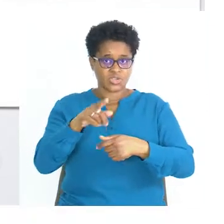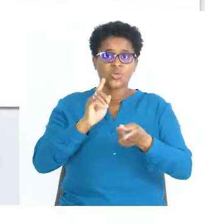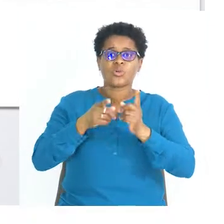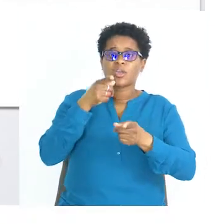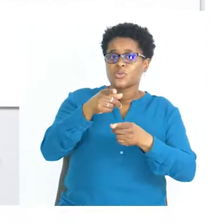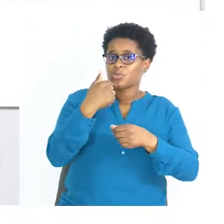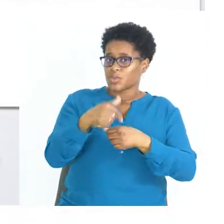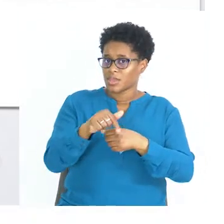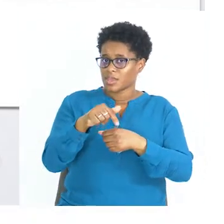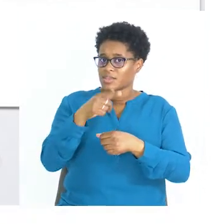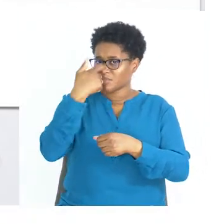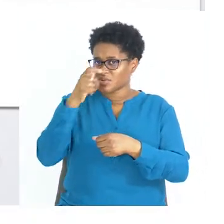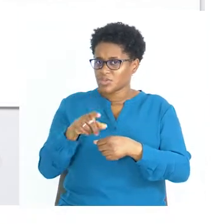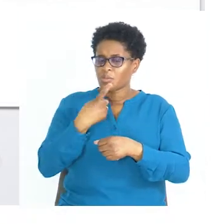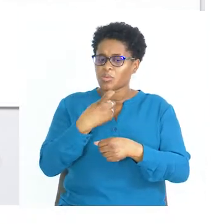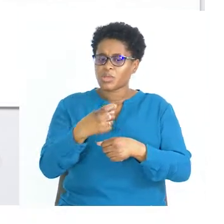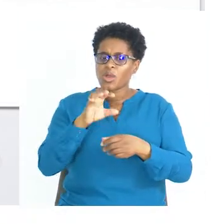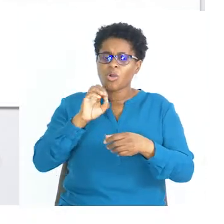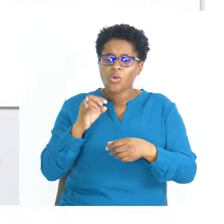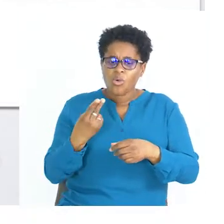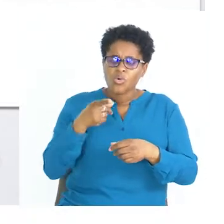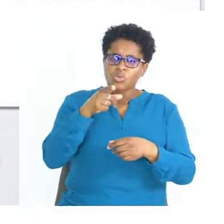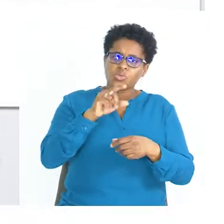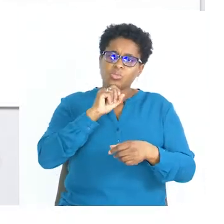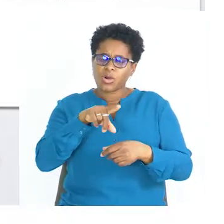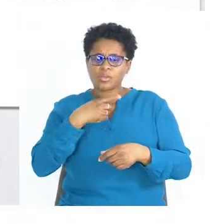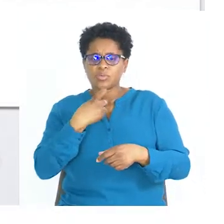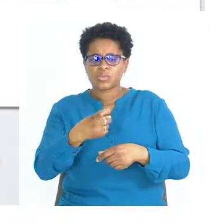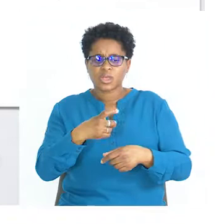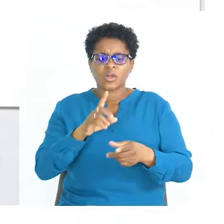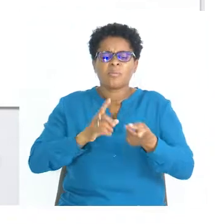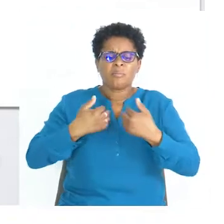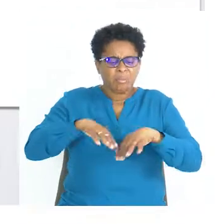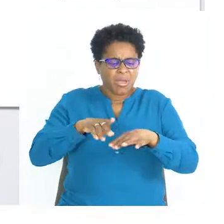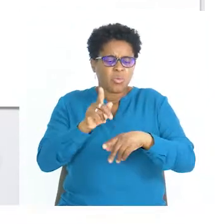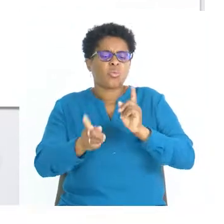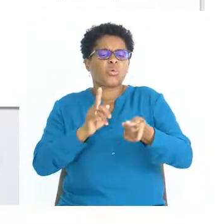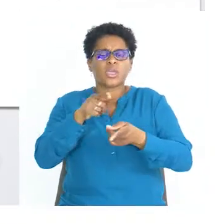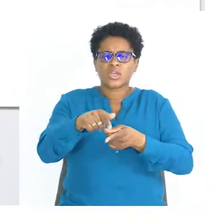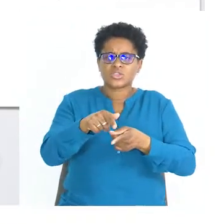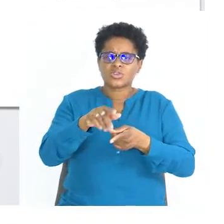que tu tens? Alguém vai-te perguntar, ou então tu podes estar aí a perguntar, mas o que é isso de funções de linguagem?